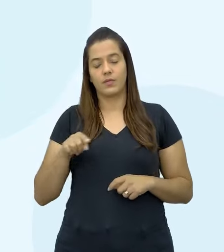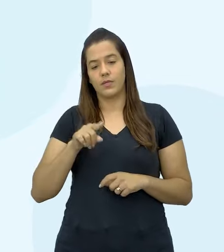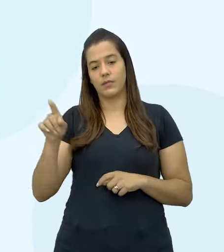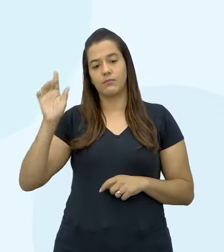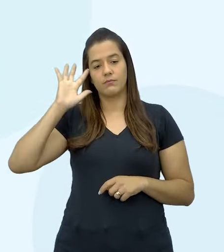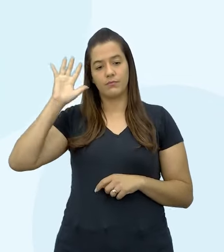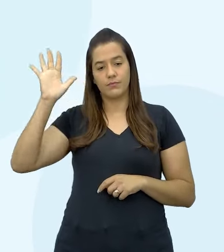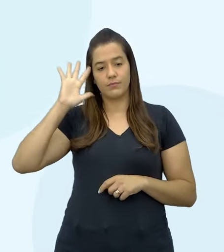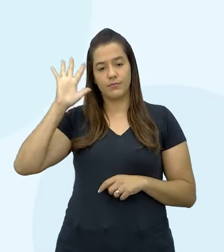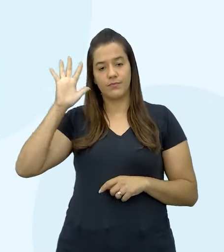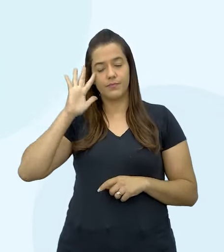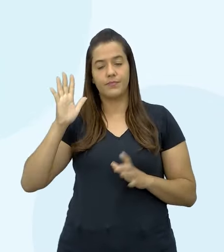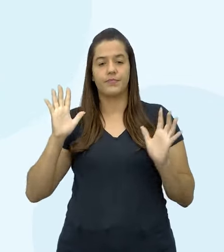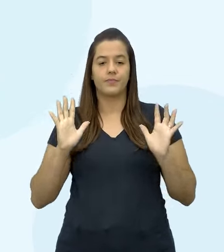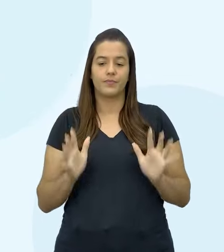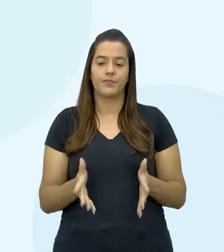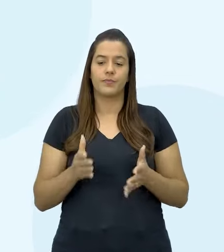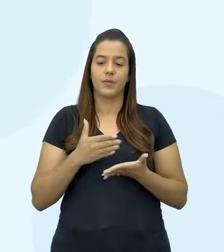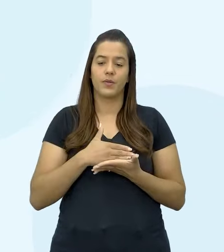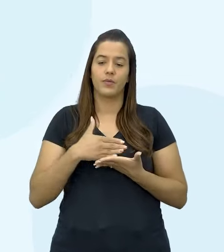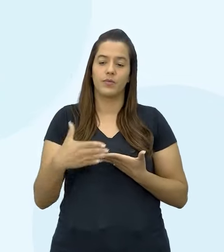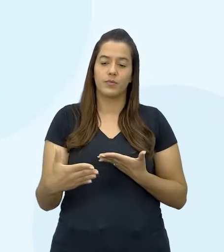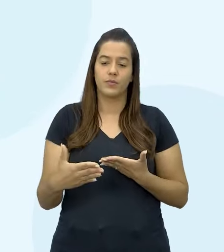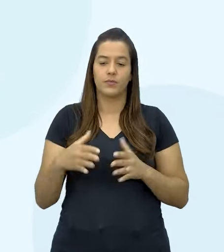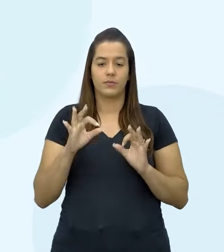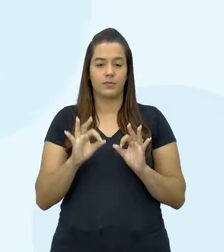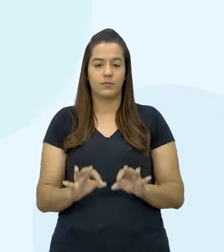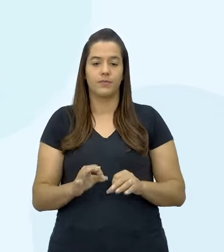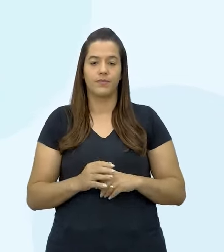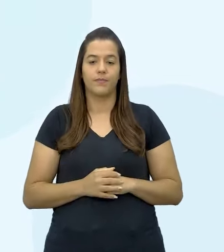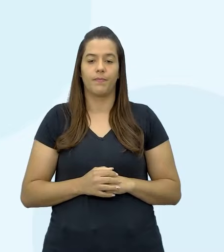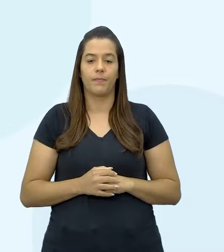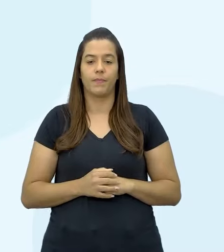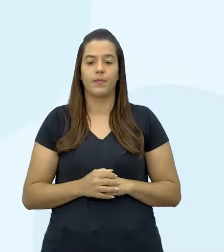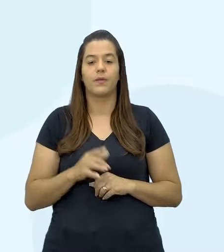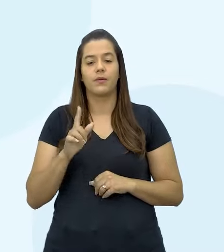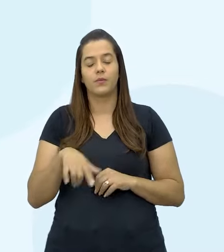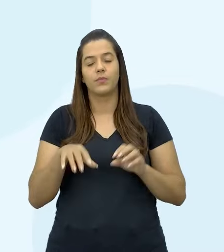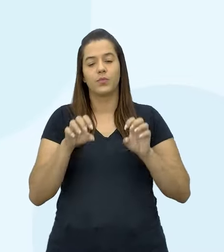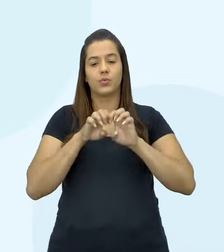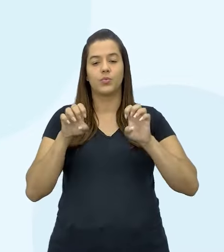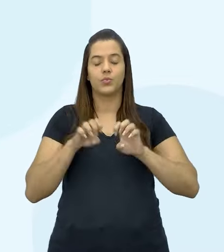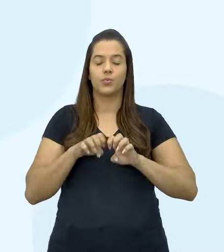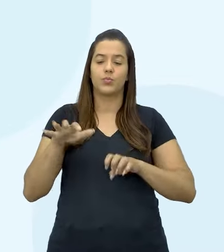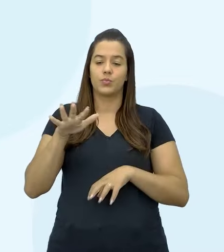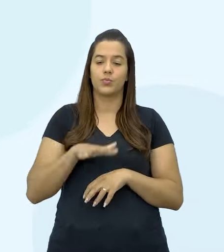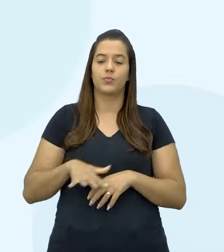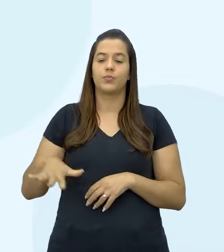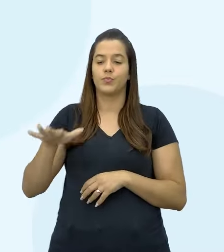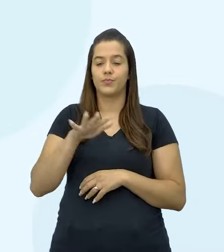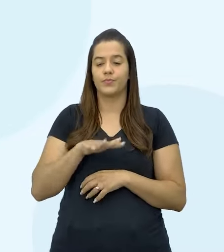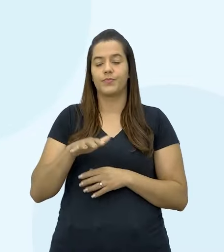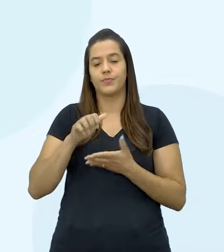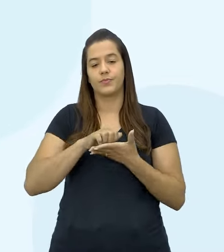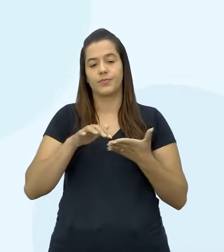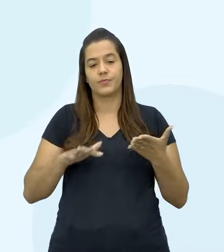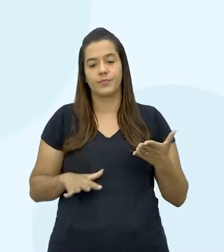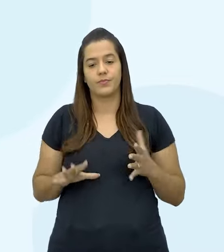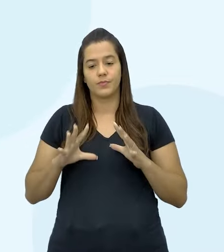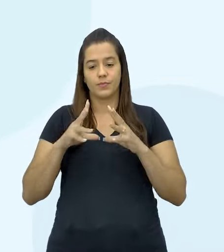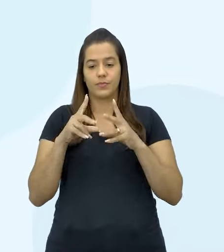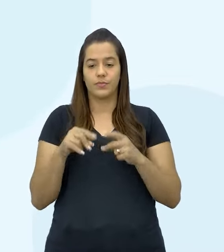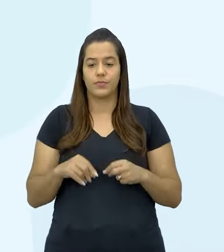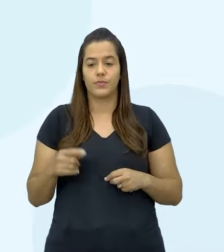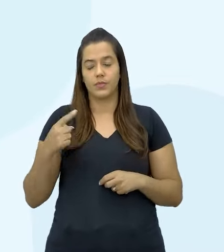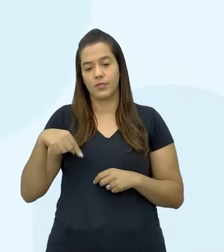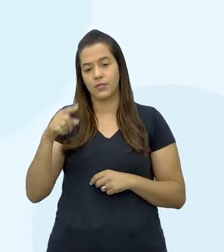pensada no material aconteça de fato. E aí uma estrutura geral das atividades, né, que a gente está